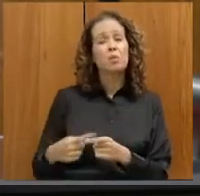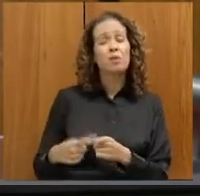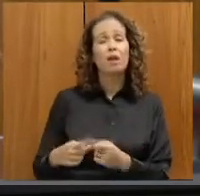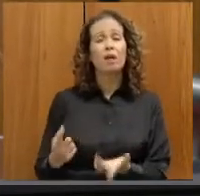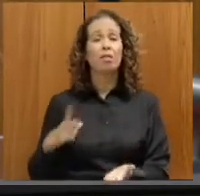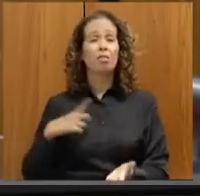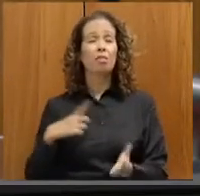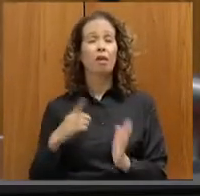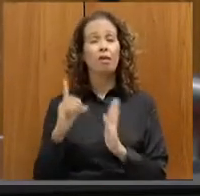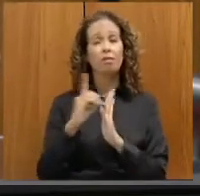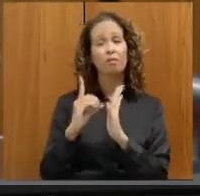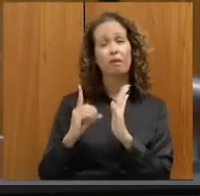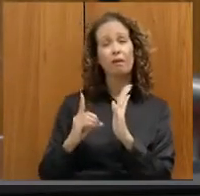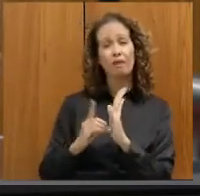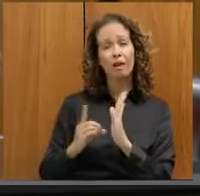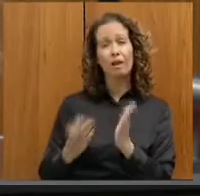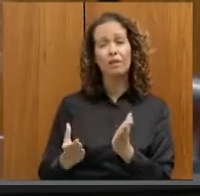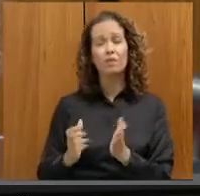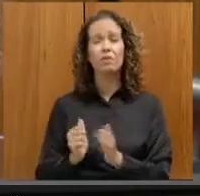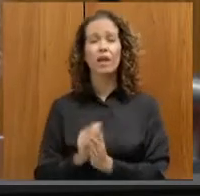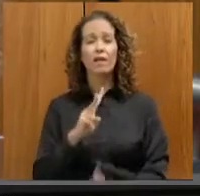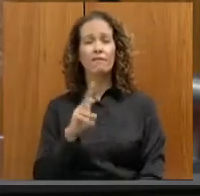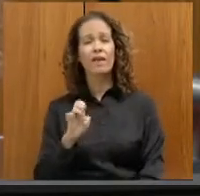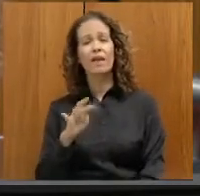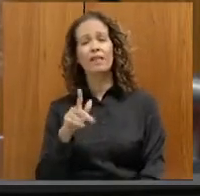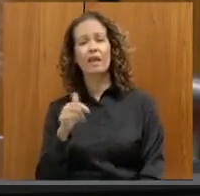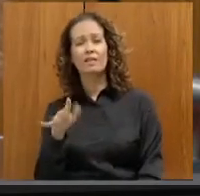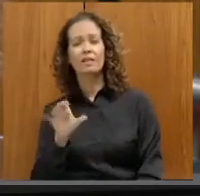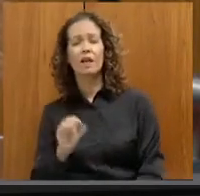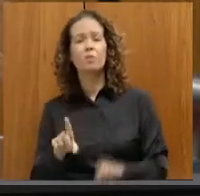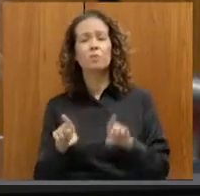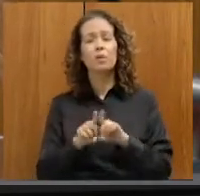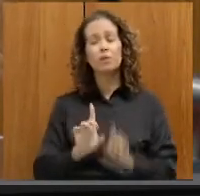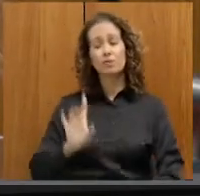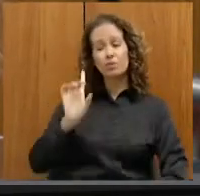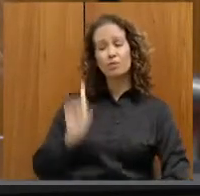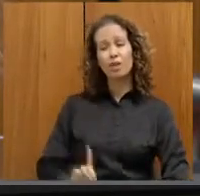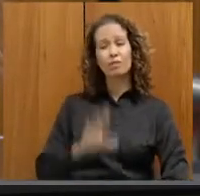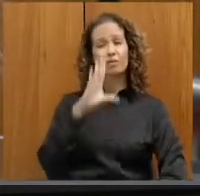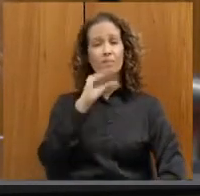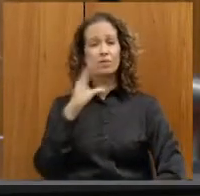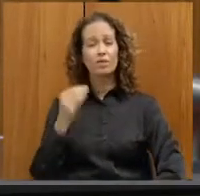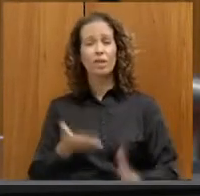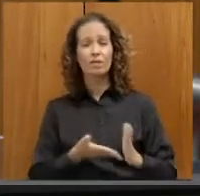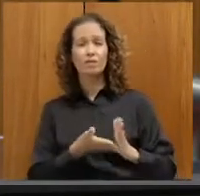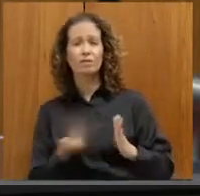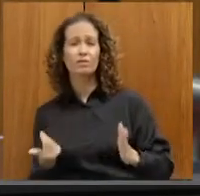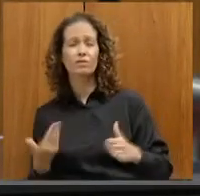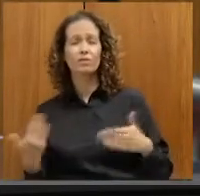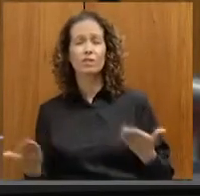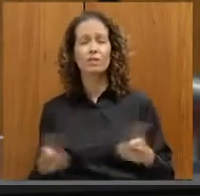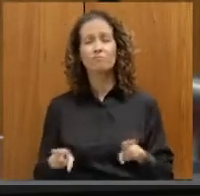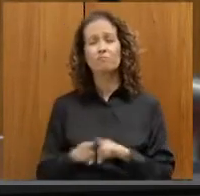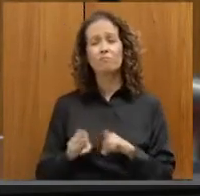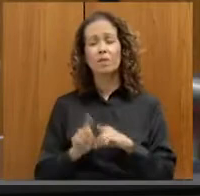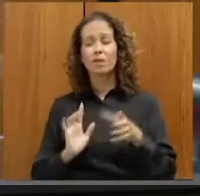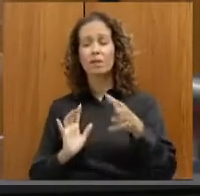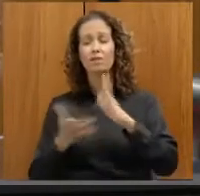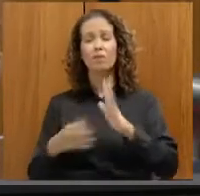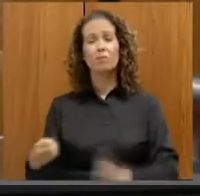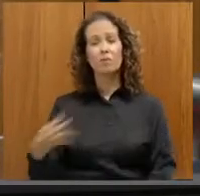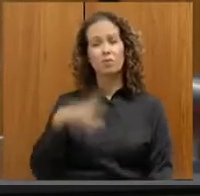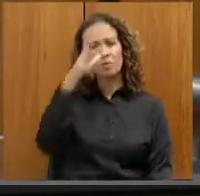Decreto que amplia vedações que impõe retirada de Direito de servidores que impõe nova reforma da Previdência